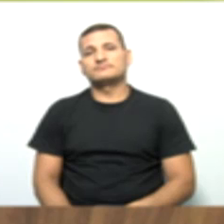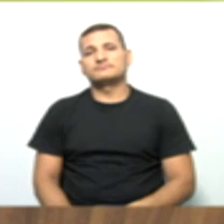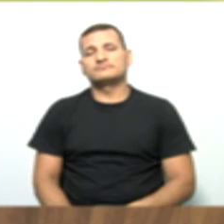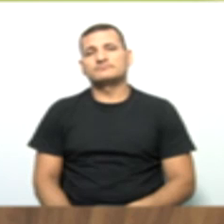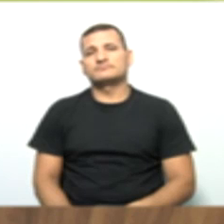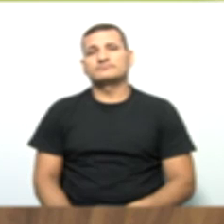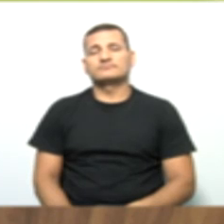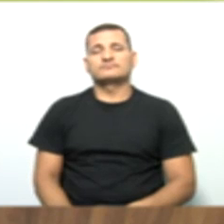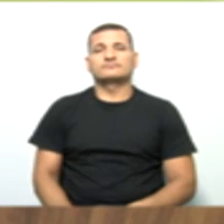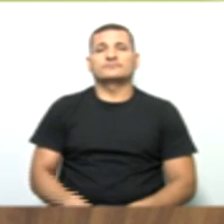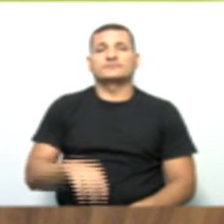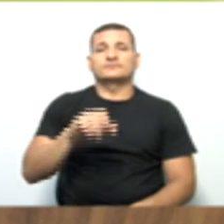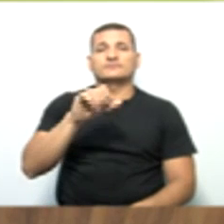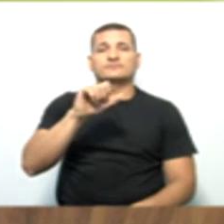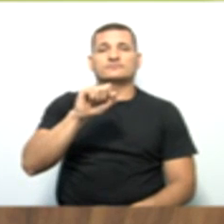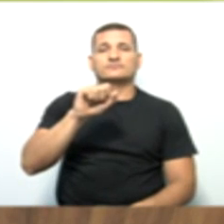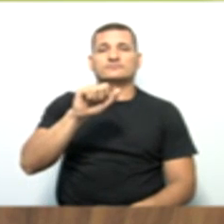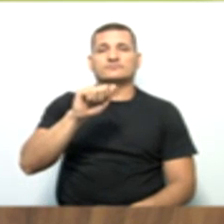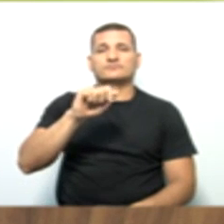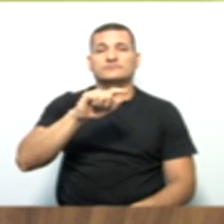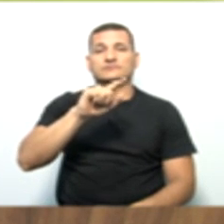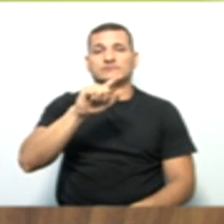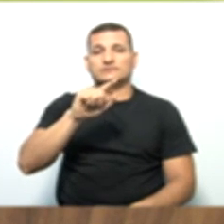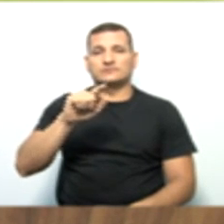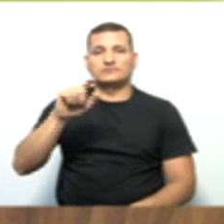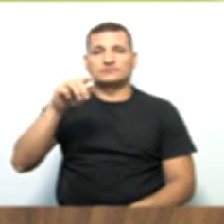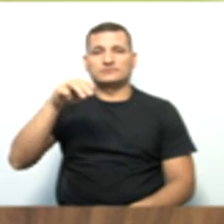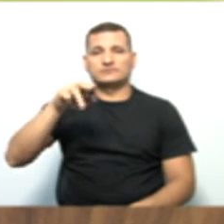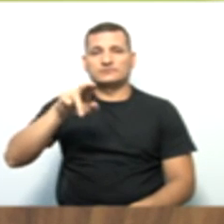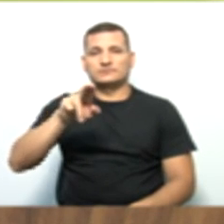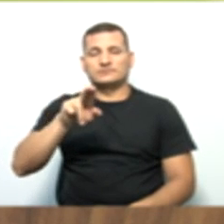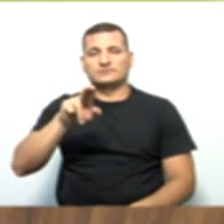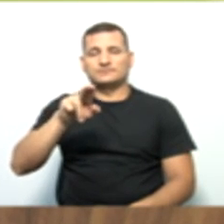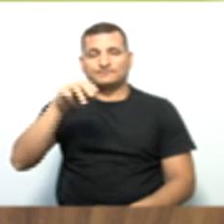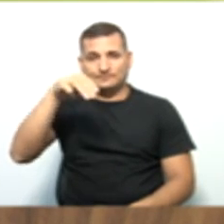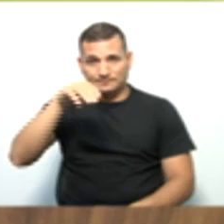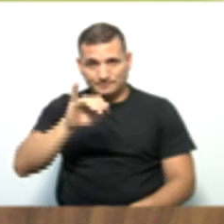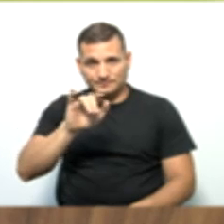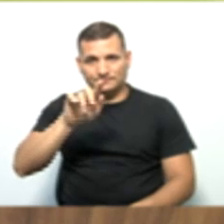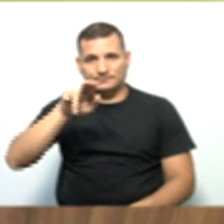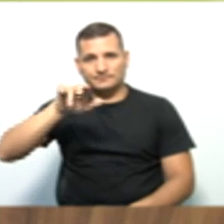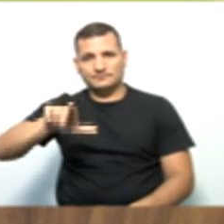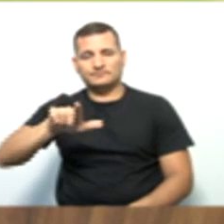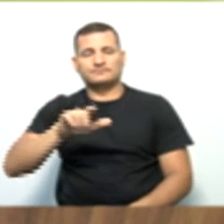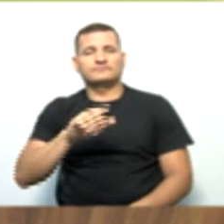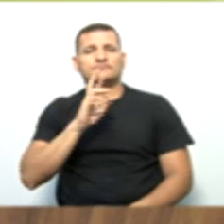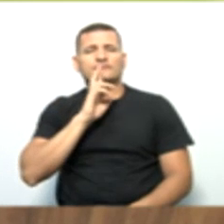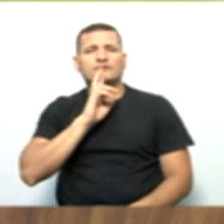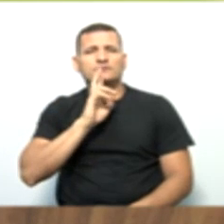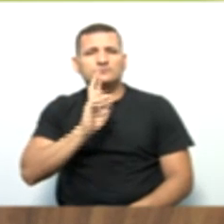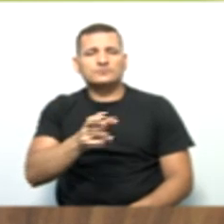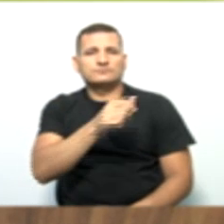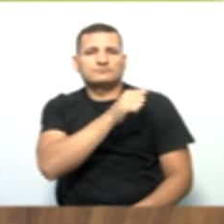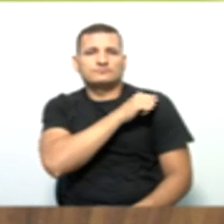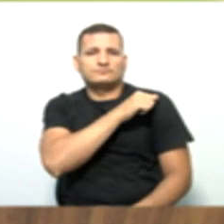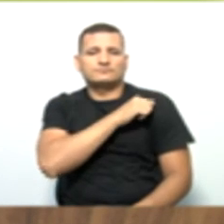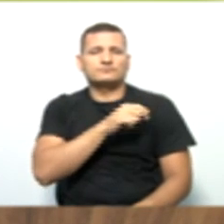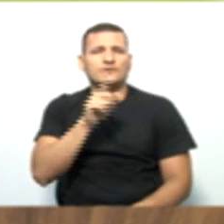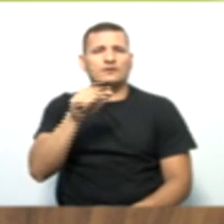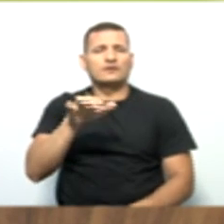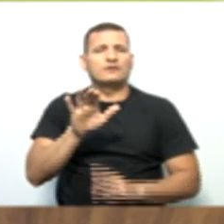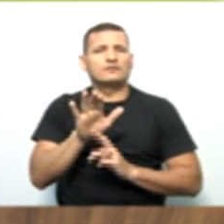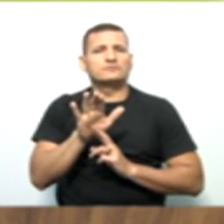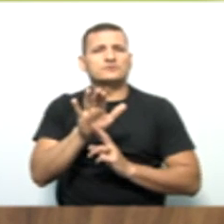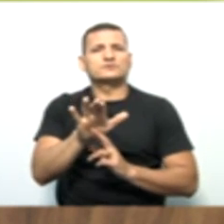Miguel, a aluna Lavínia, a Bruna e a Jussiele responderam. É uma representação ou modelo